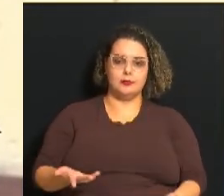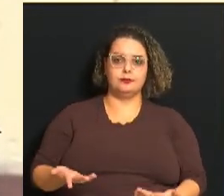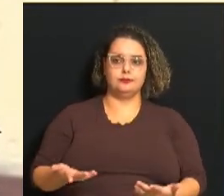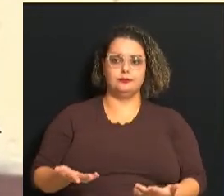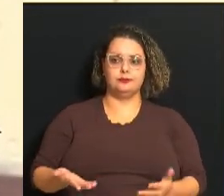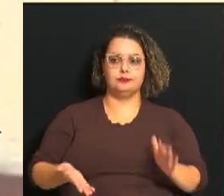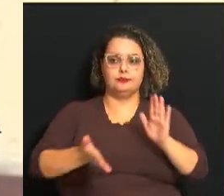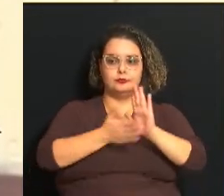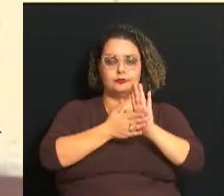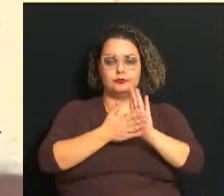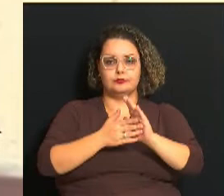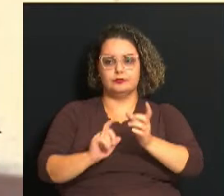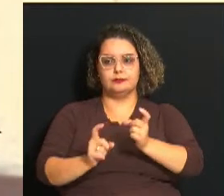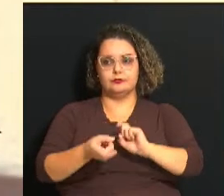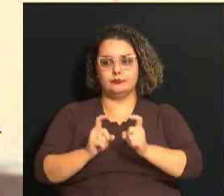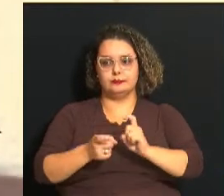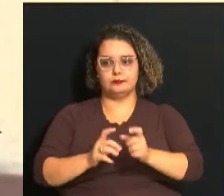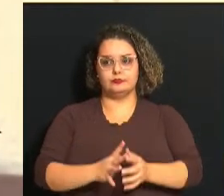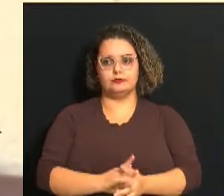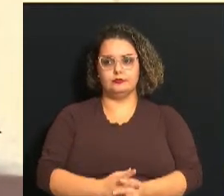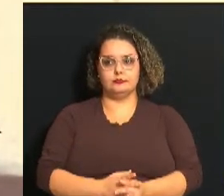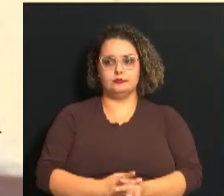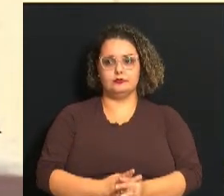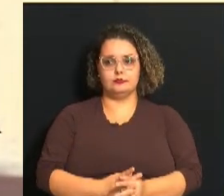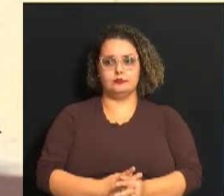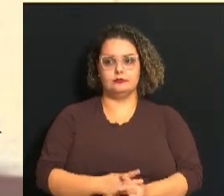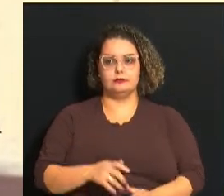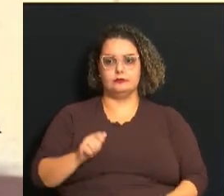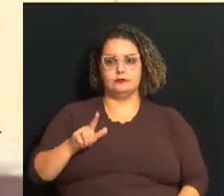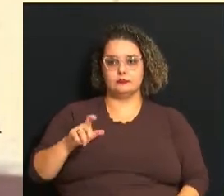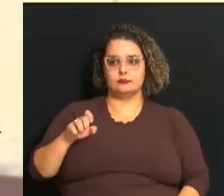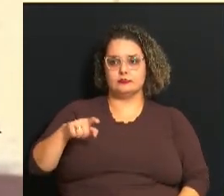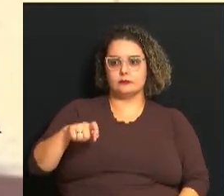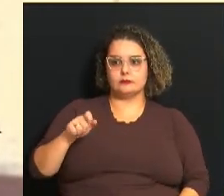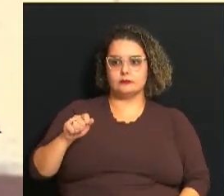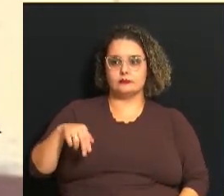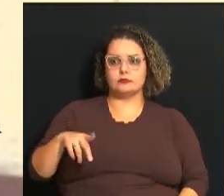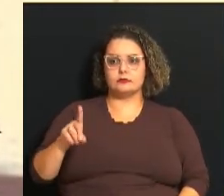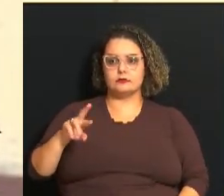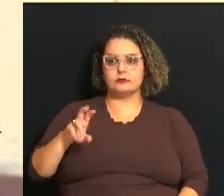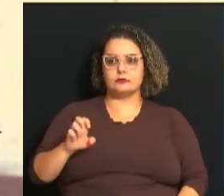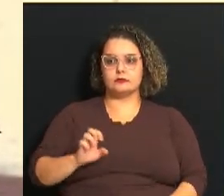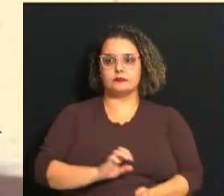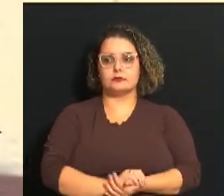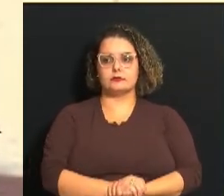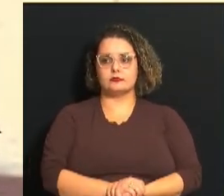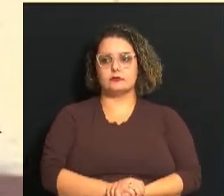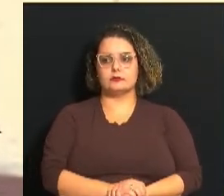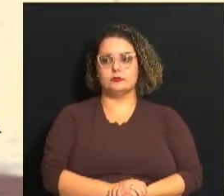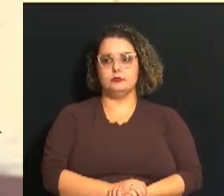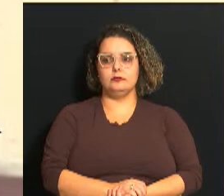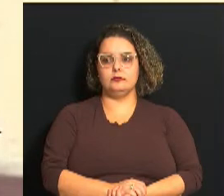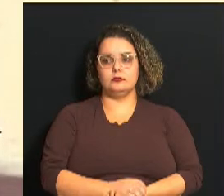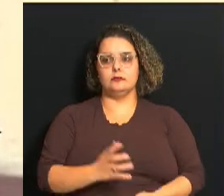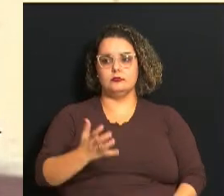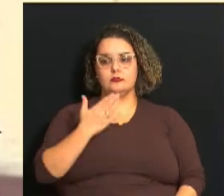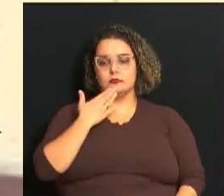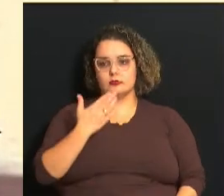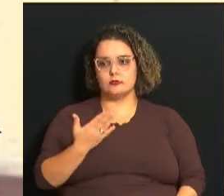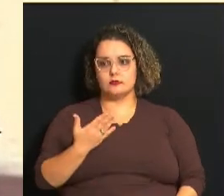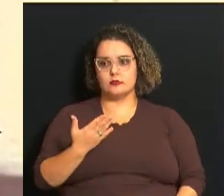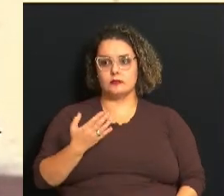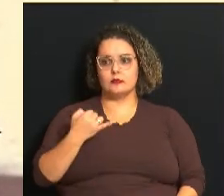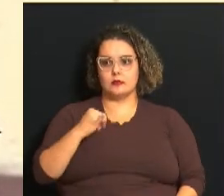saiu numa dessas reuniões pelo pela Alexandre mandei o que que sugeriu então eu gostaria de pedir para você se tiver